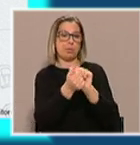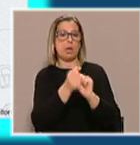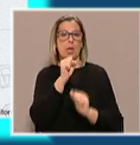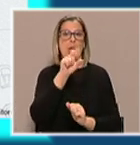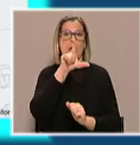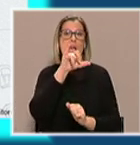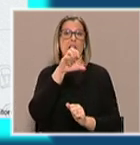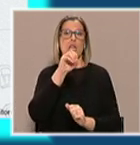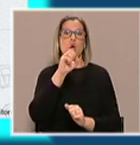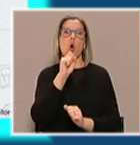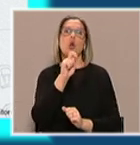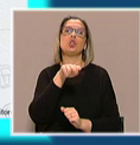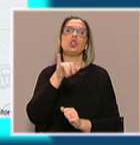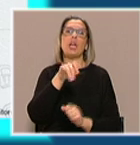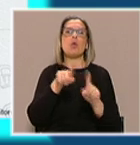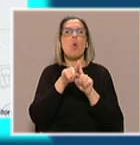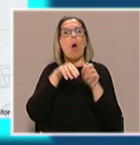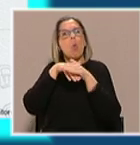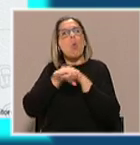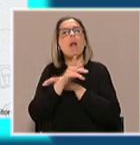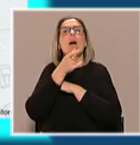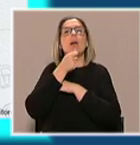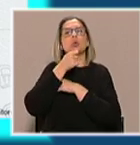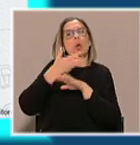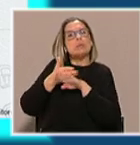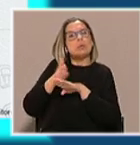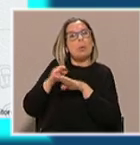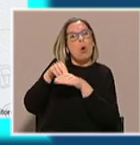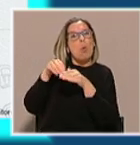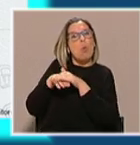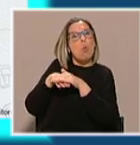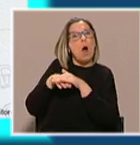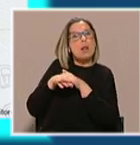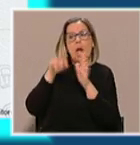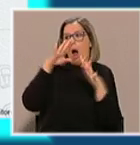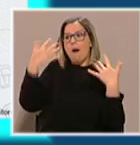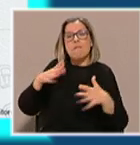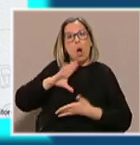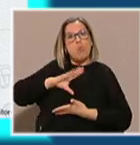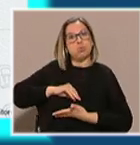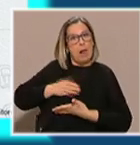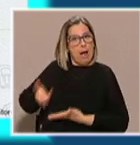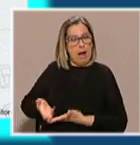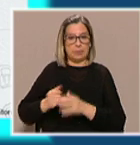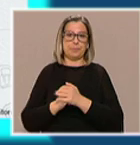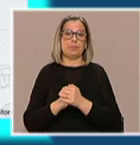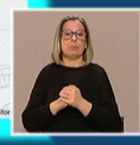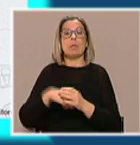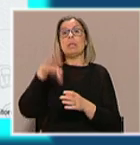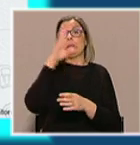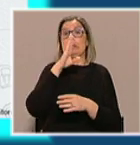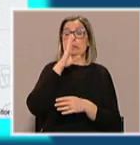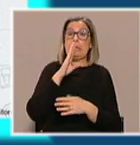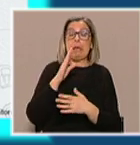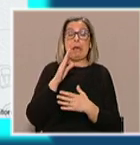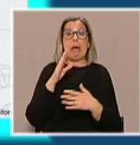de reserva, repondo assim o excesso de glicose no sangue. Se por acaso